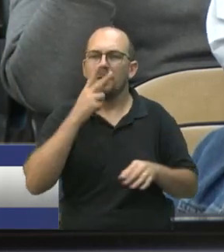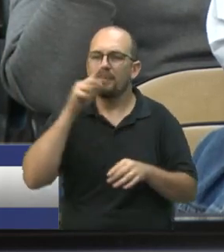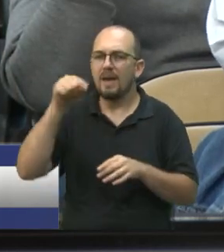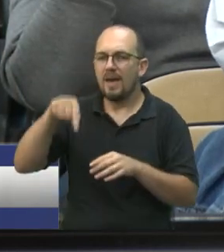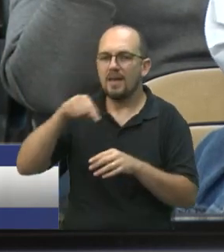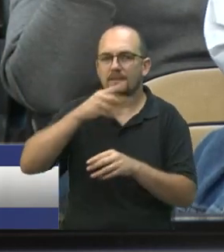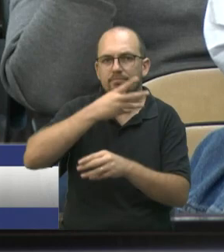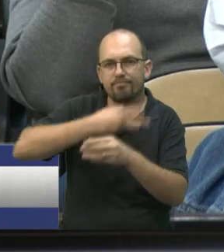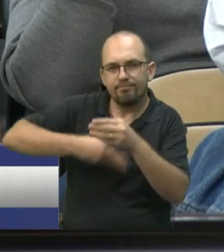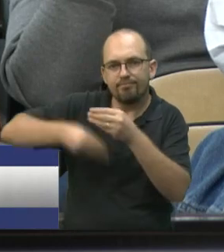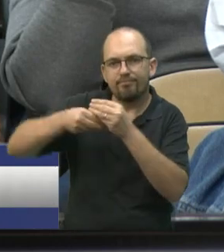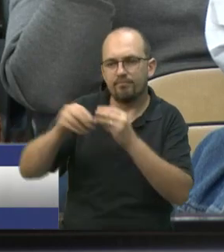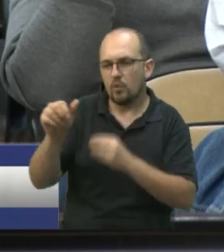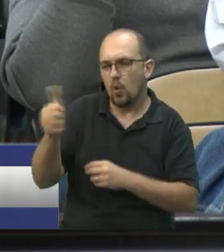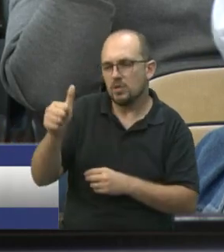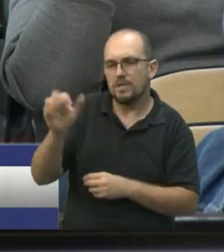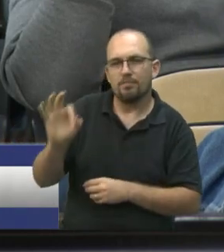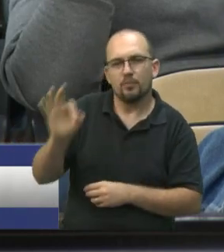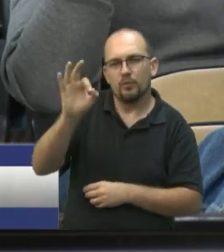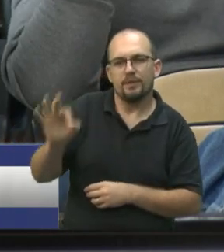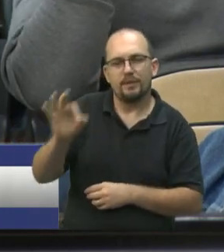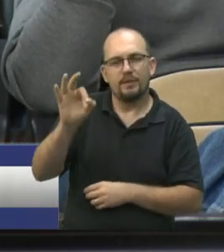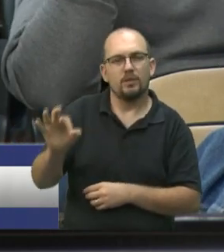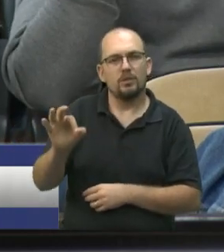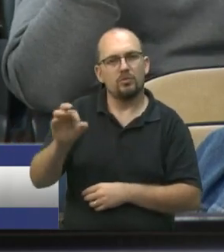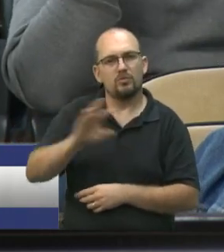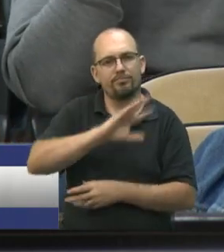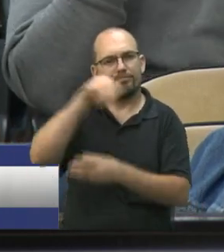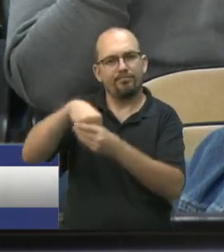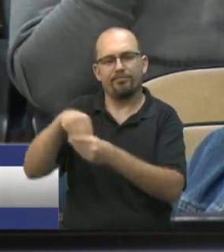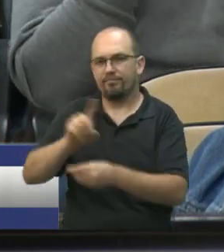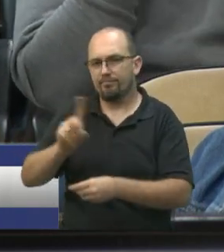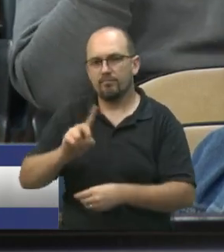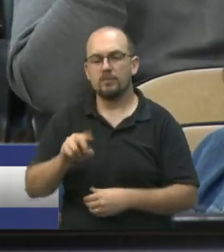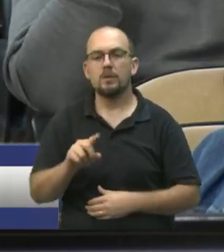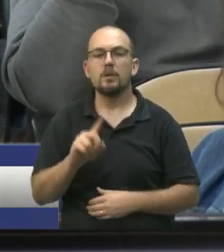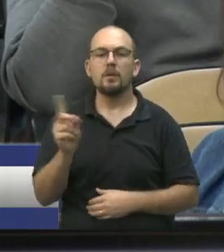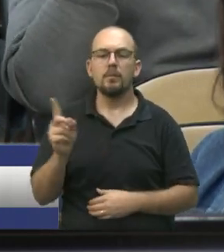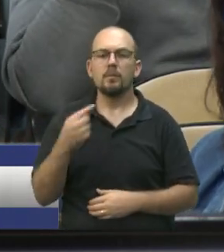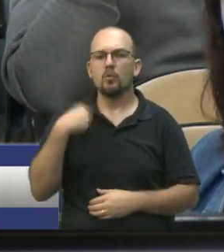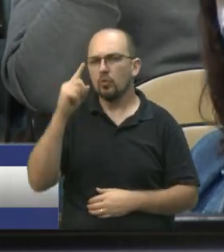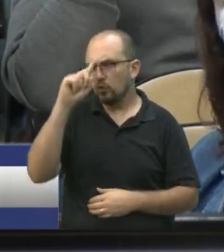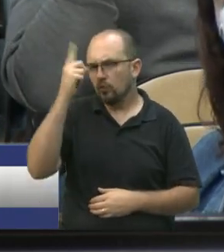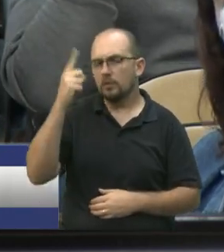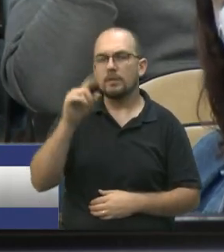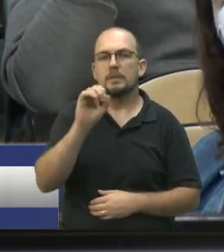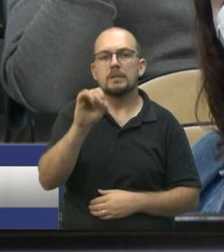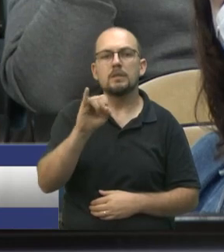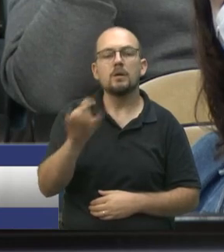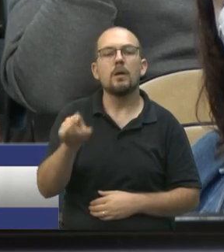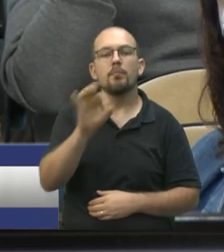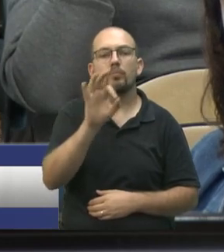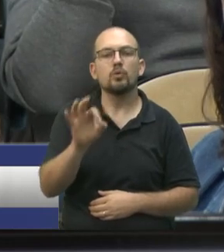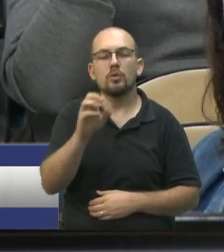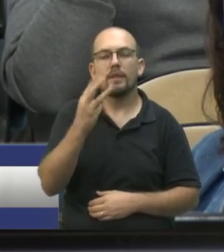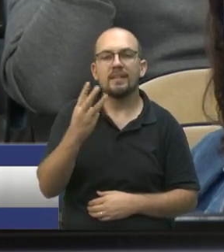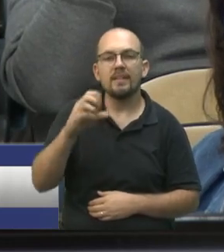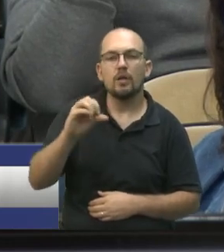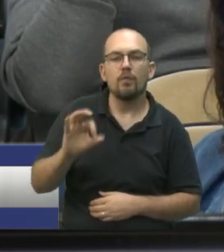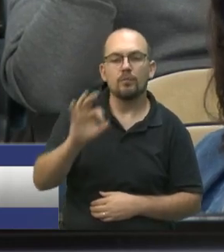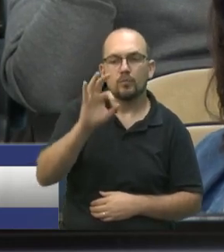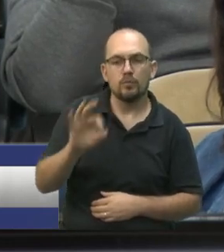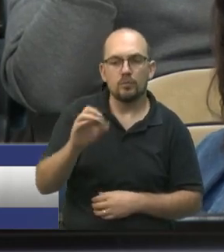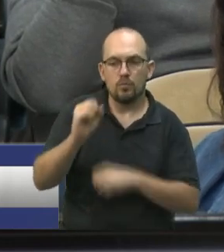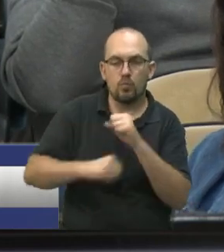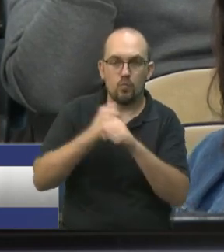dentro desses 11%. Mas uma questão que eu fiquei é se esse percentual de 39%, que é a projeção para o